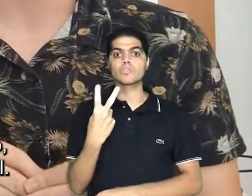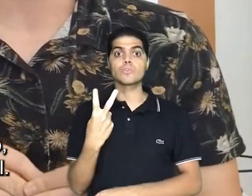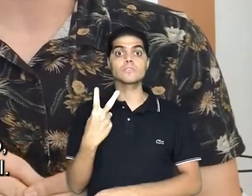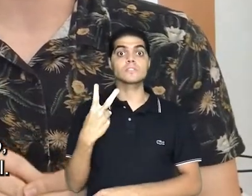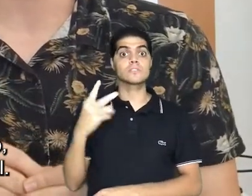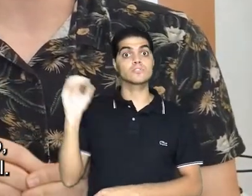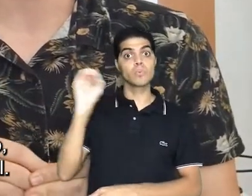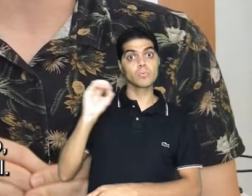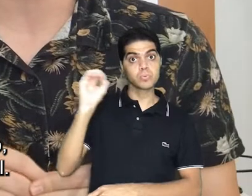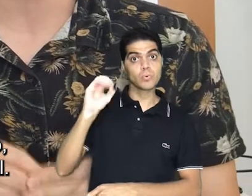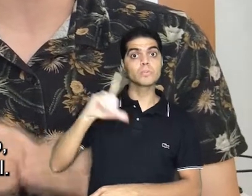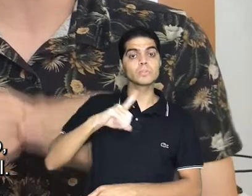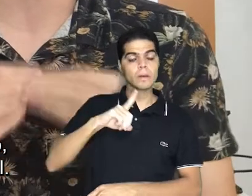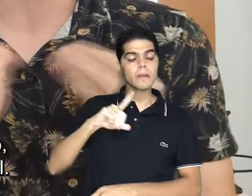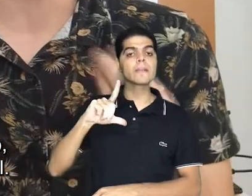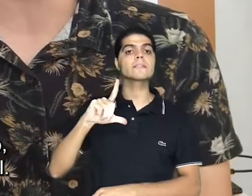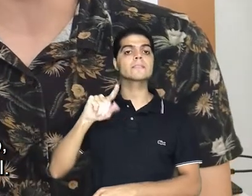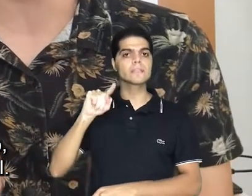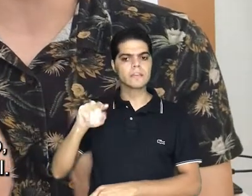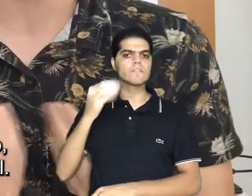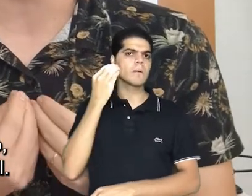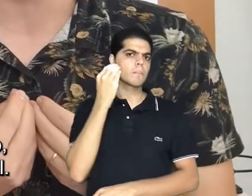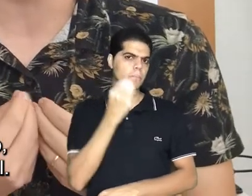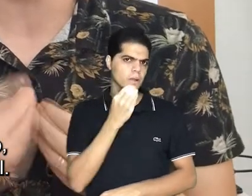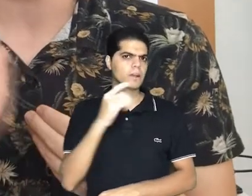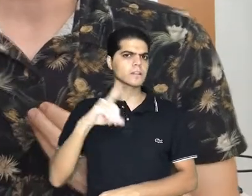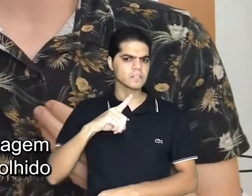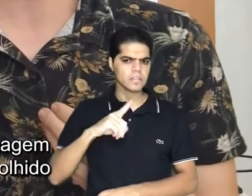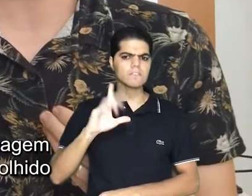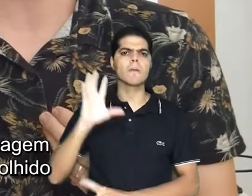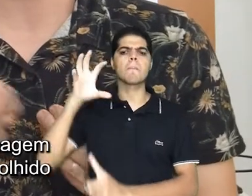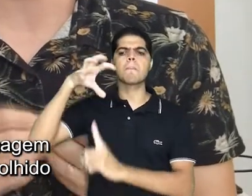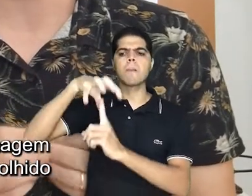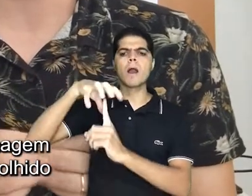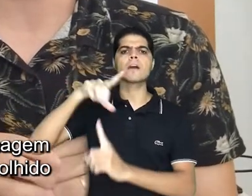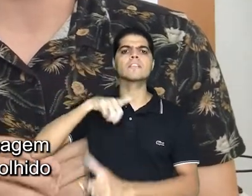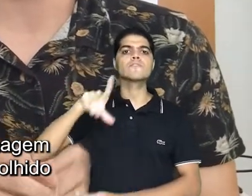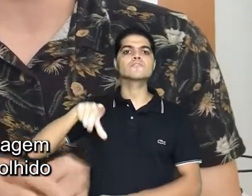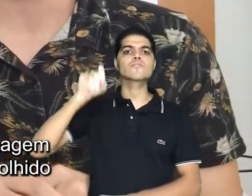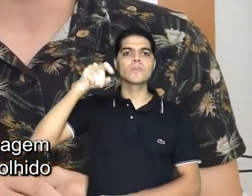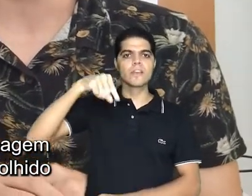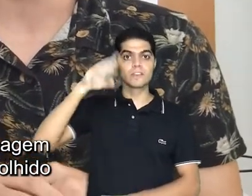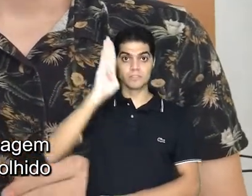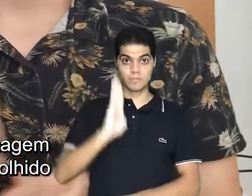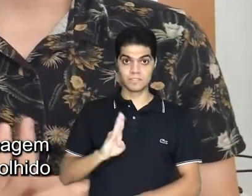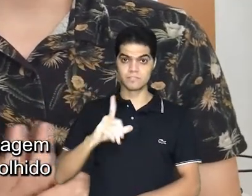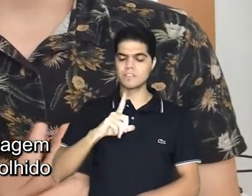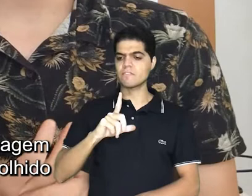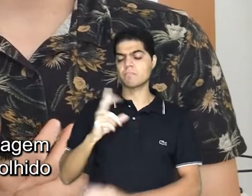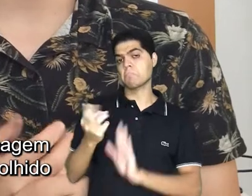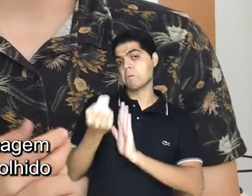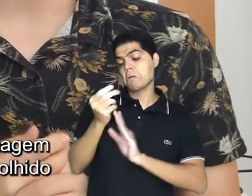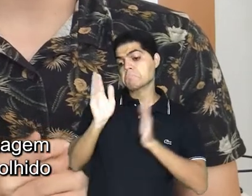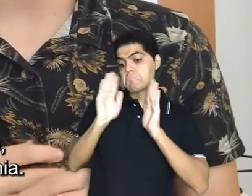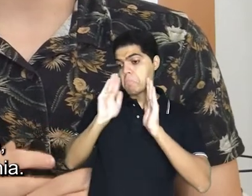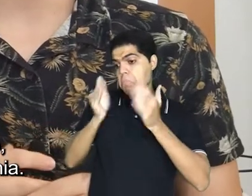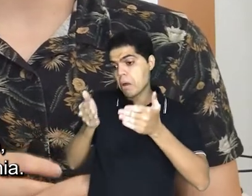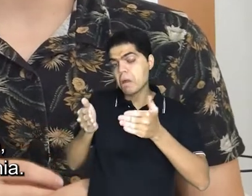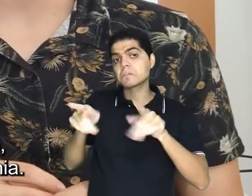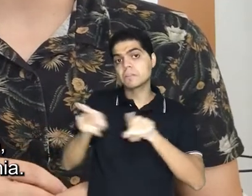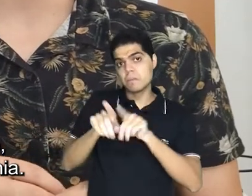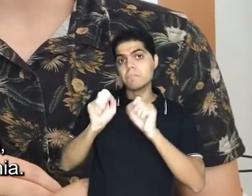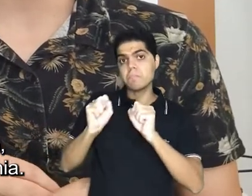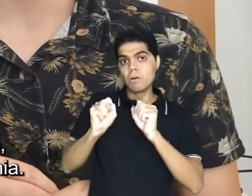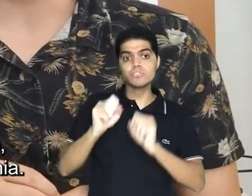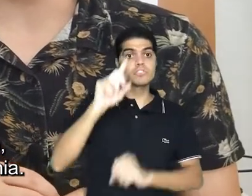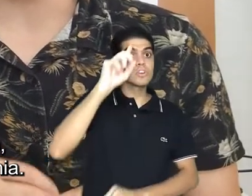que foi a data no qual Dom Pedro primeiro foi aclamado Imperador do Brasil se a gente ainda quisesse focar na imagem dele nós poderíamos também tem escolhido